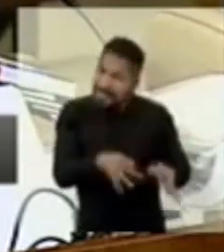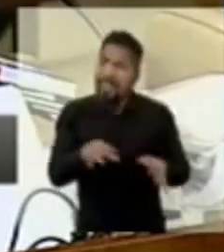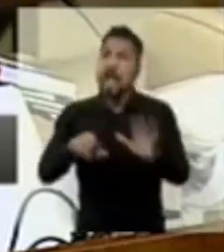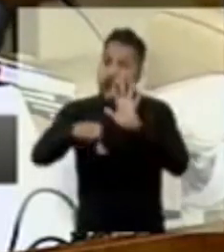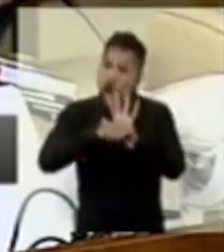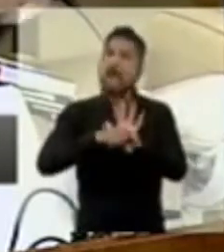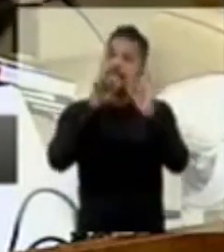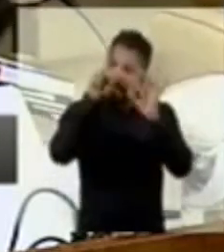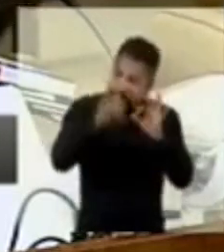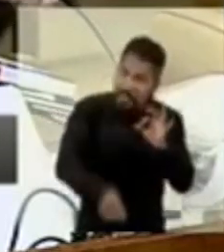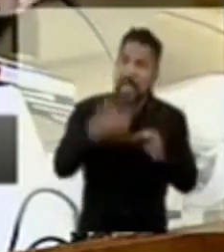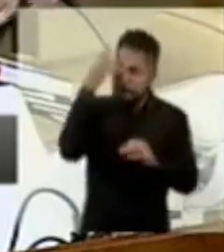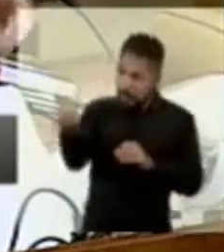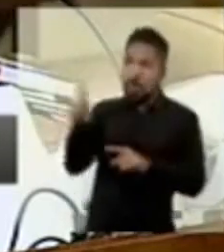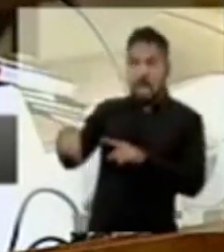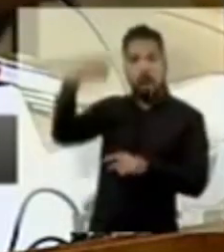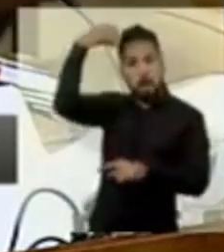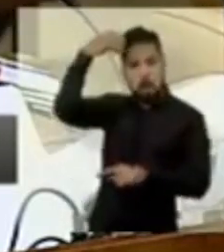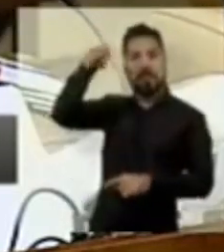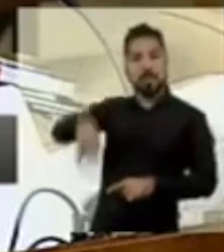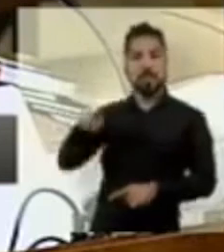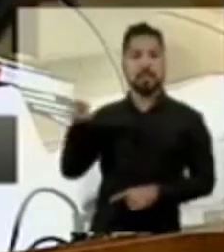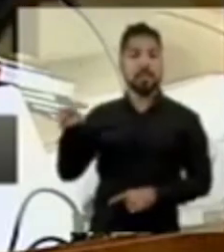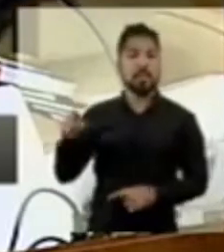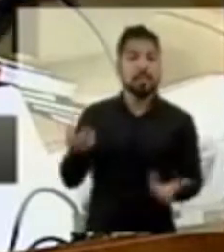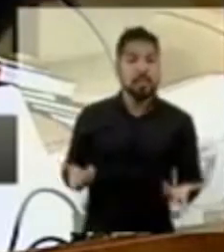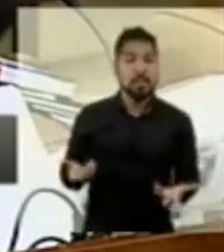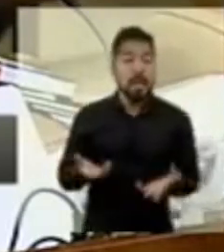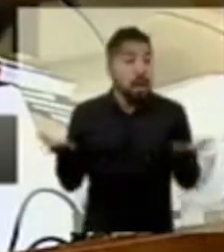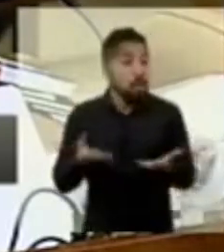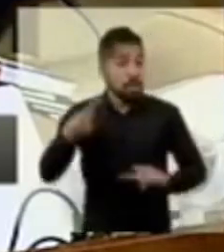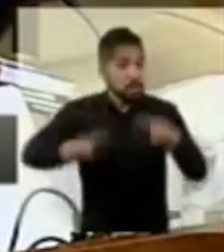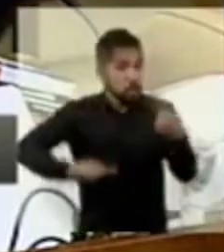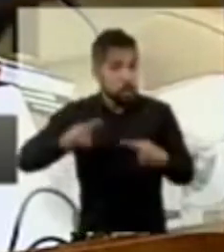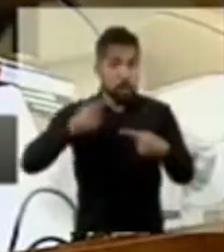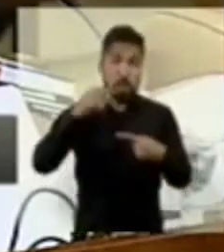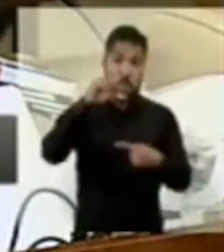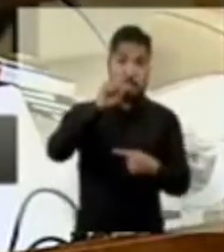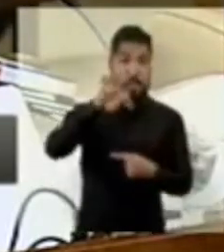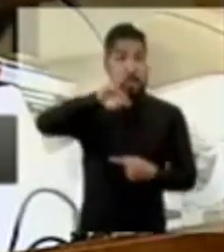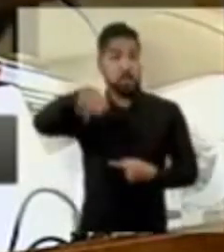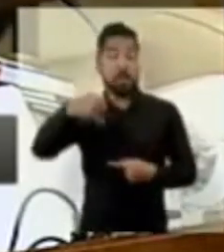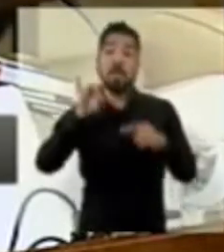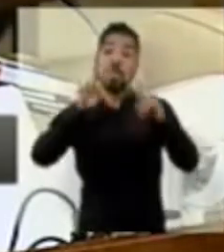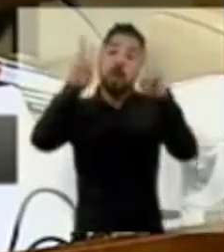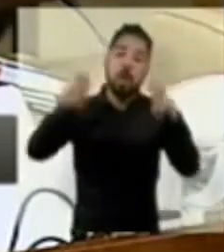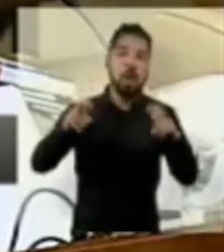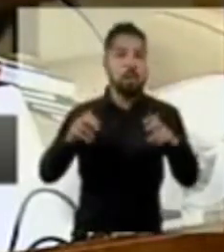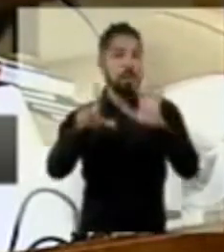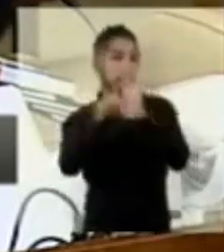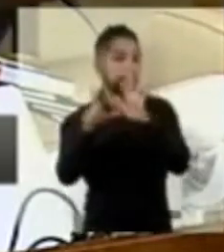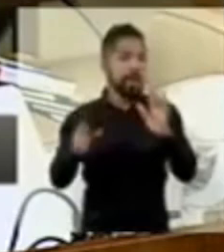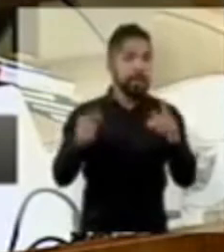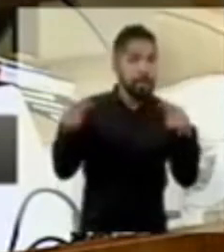e de que aquela pessoa é a autora do fato o que se vai discutir no superior tribunal de justiça são questões de legalidade